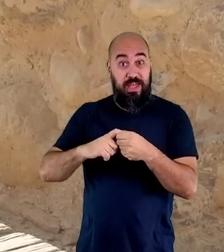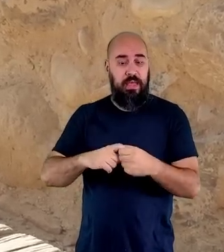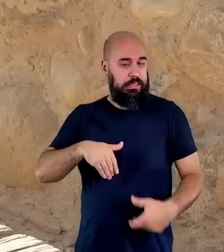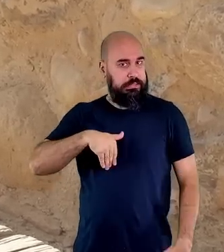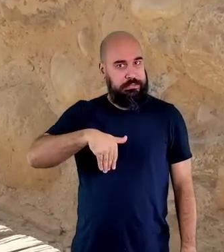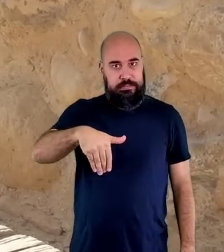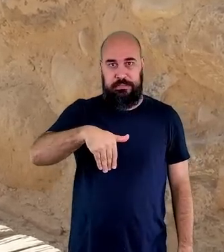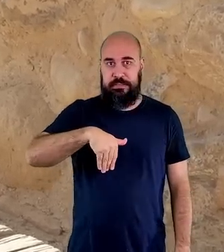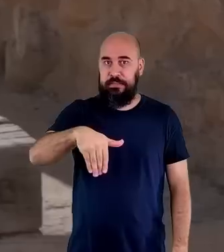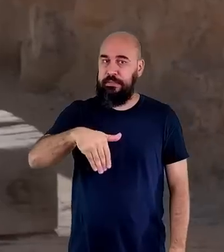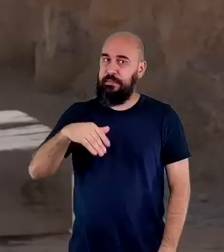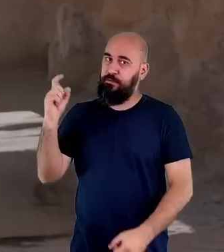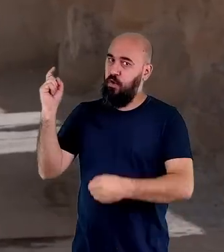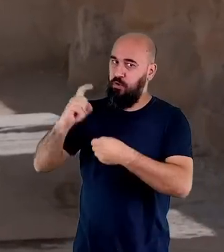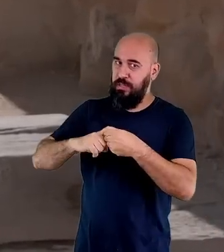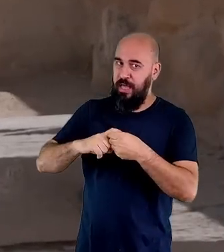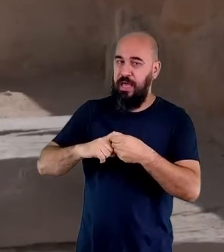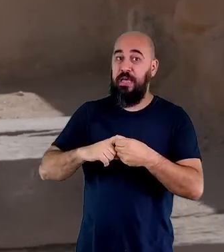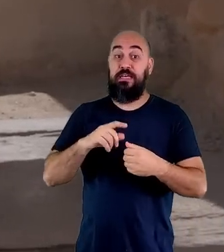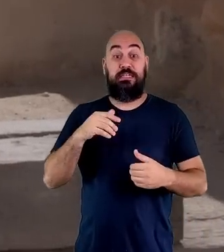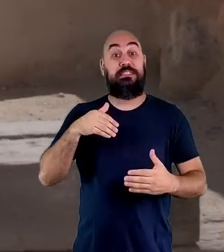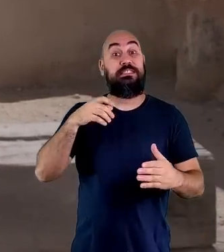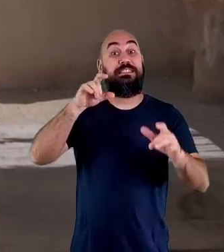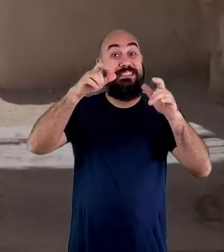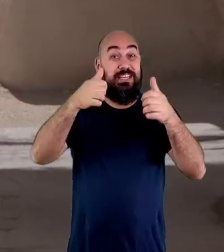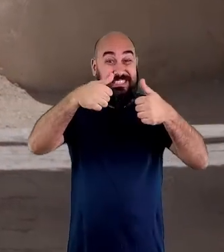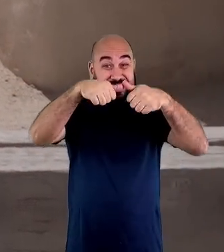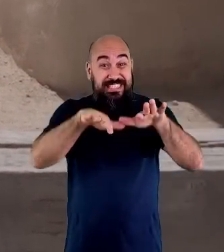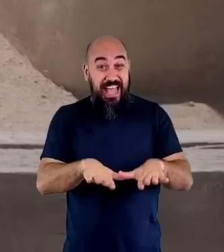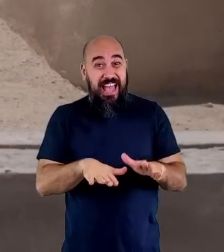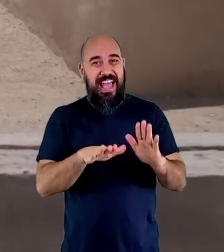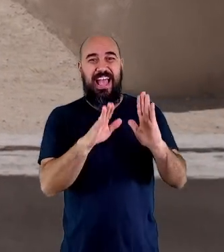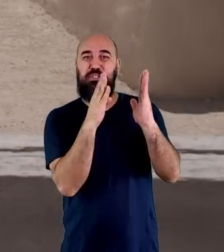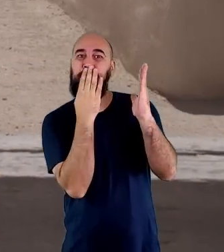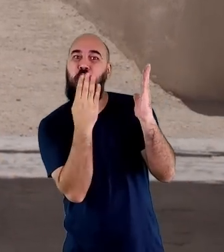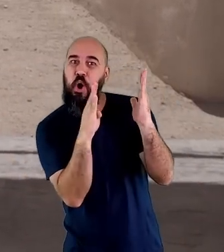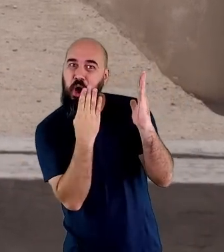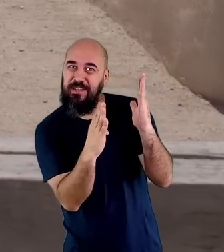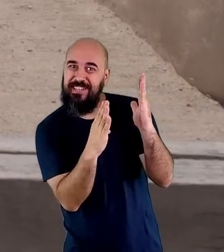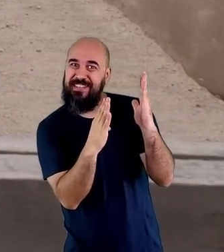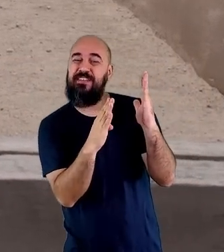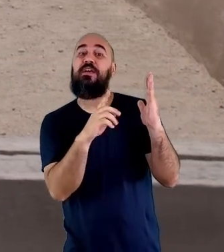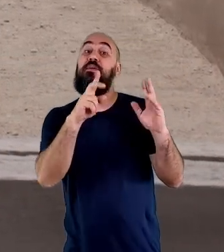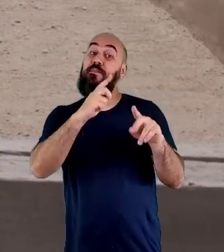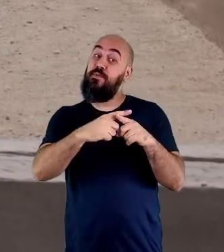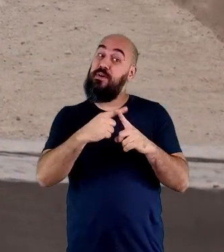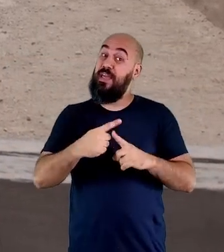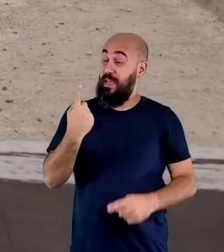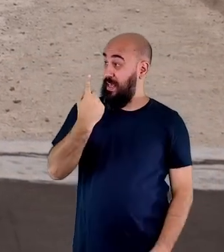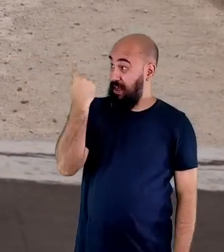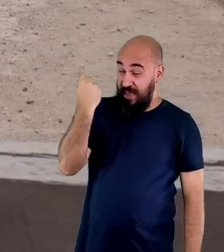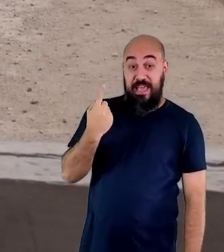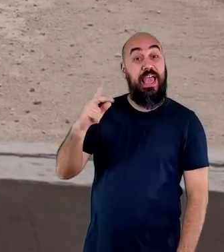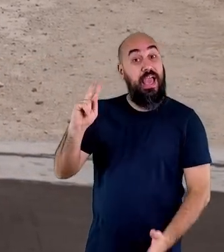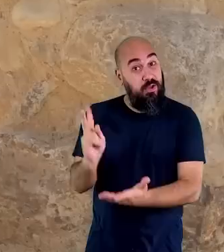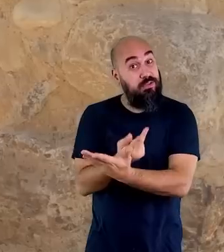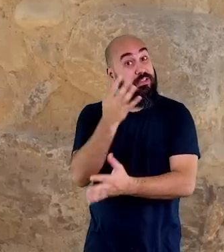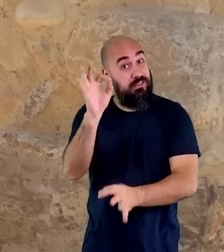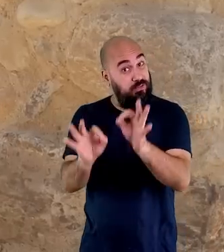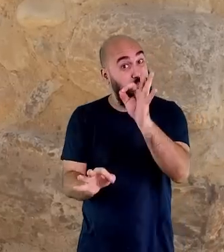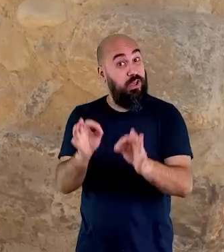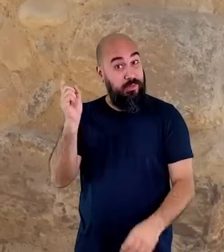julgamento do Senhor está às portas. Está chegando, quer dizer, está às portas, porque a porta da cidade é onde acontecia o